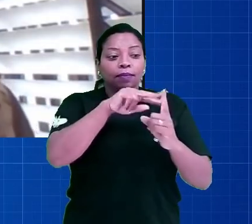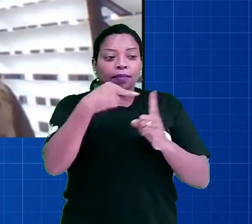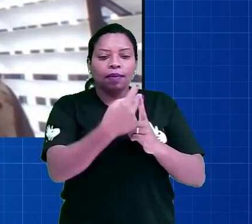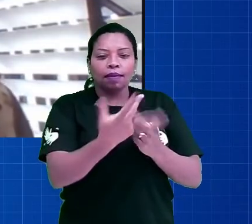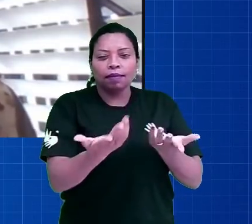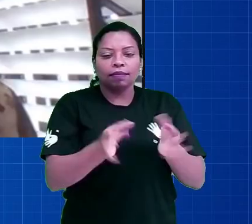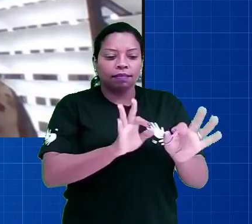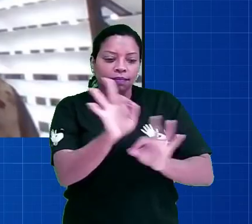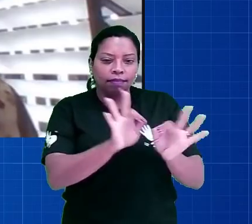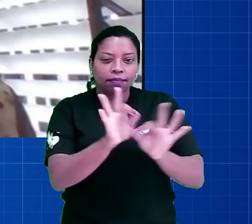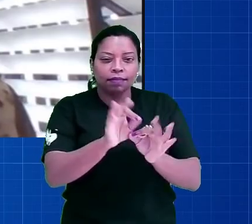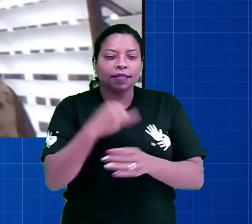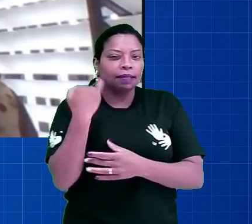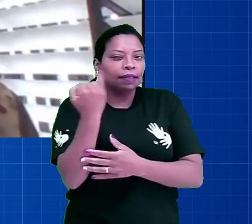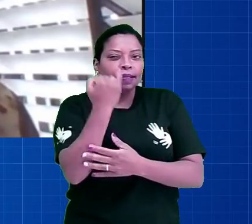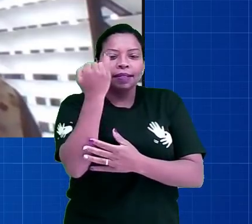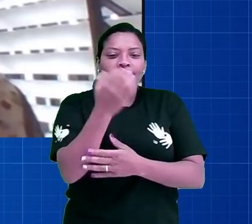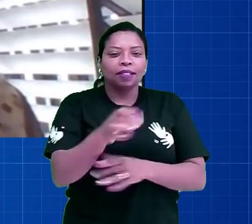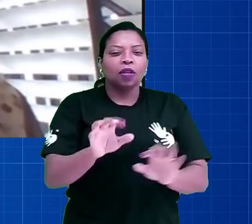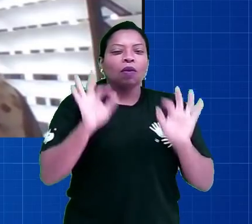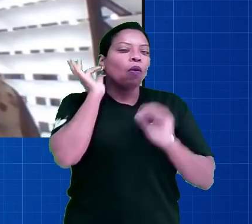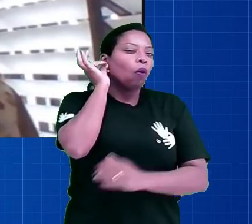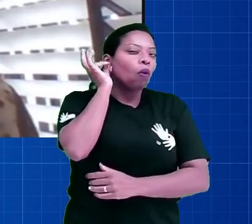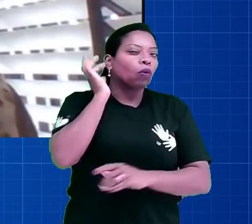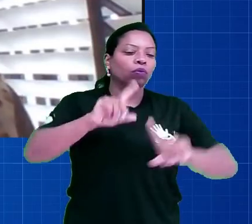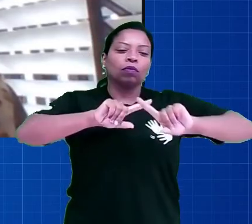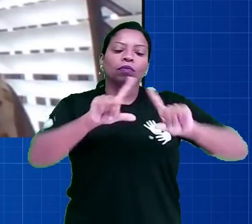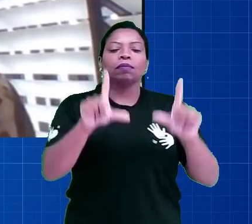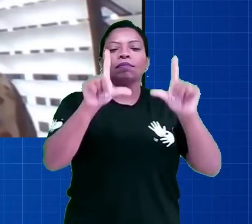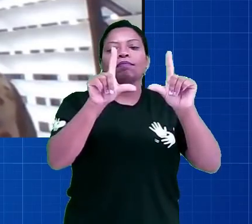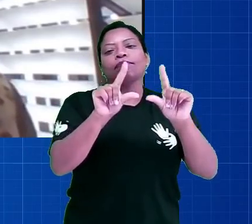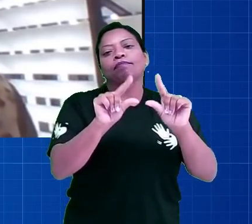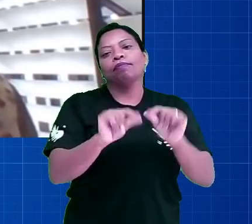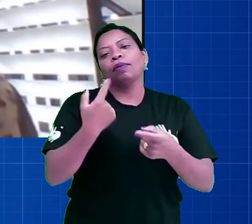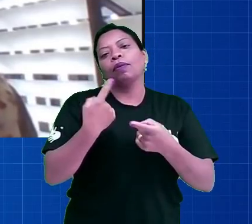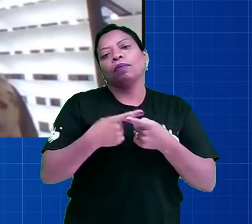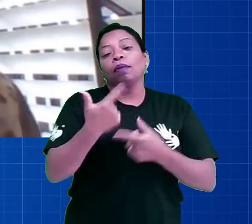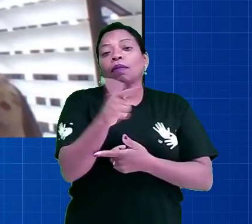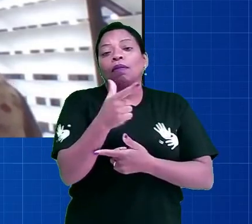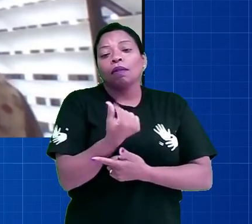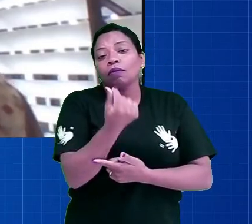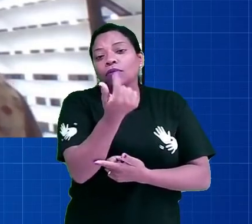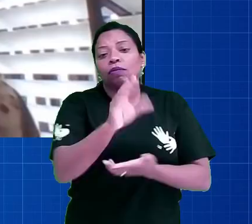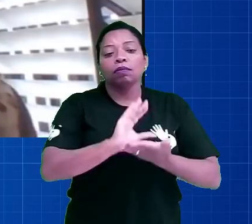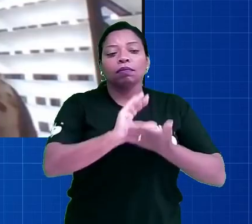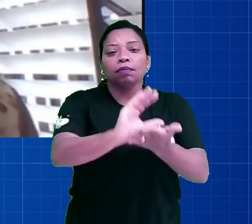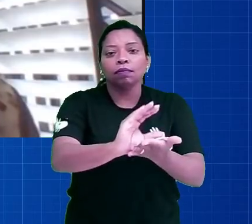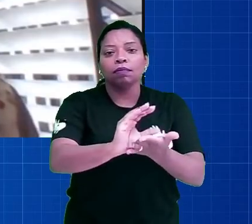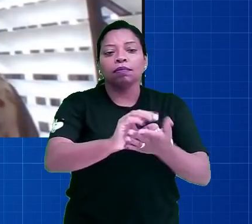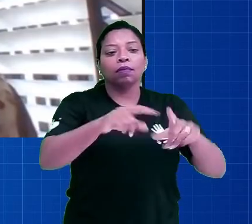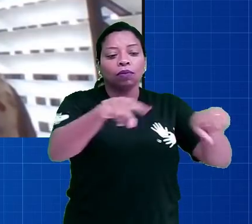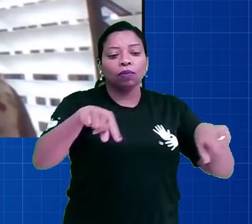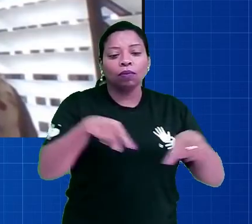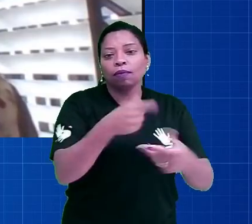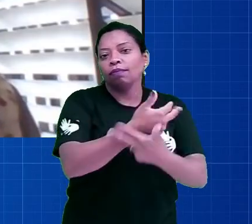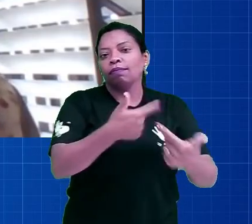perspectivas que são excelentes, elas acabam sendo estagnadas por falta de financiamento, por falta